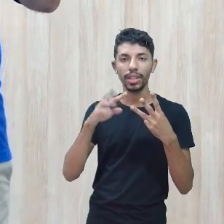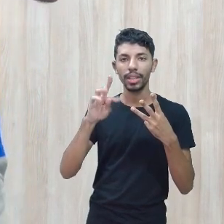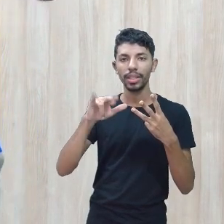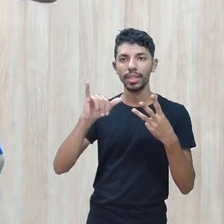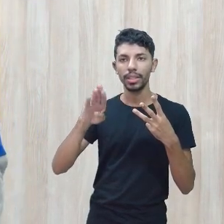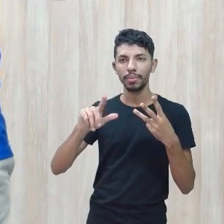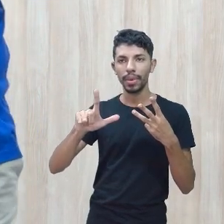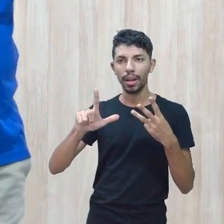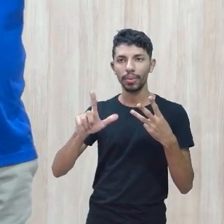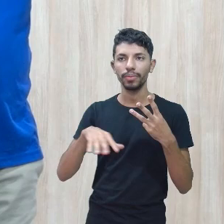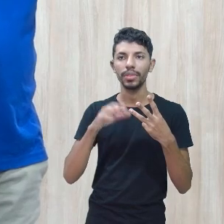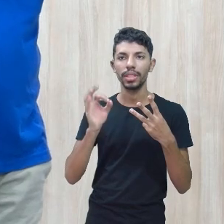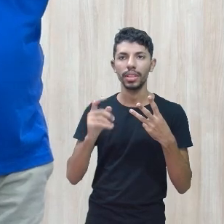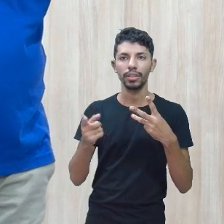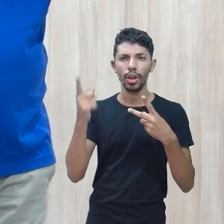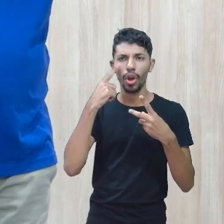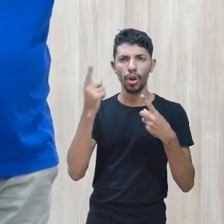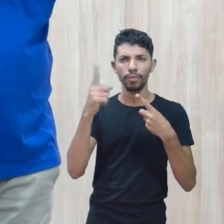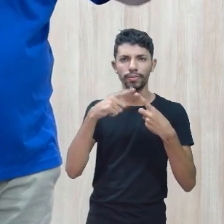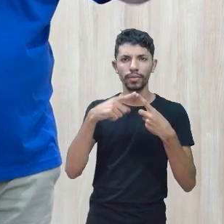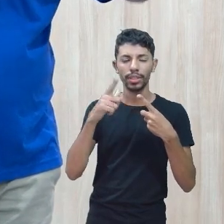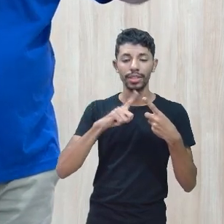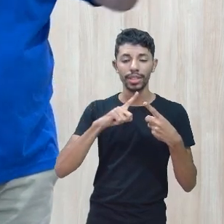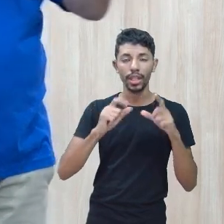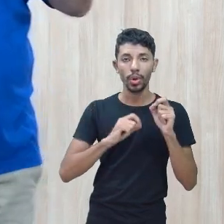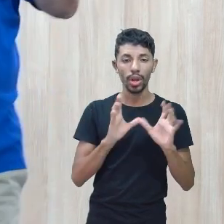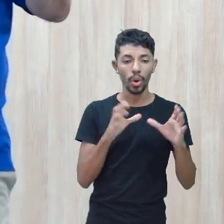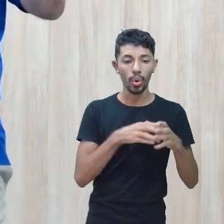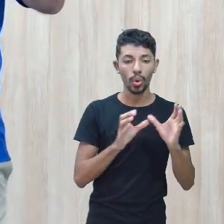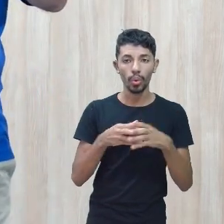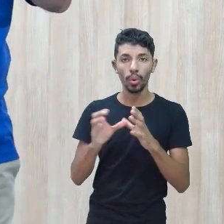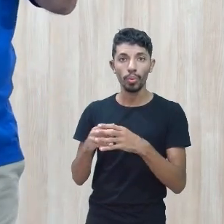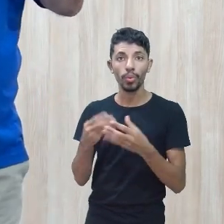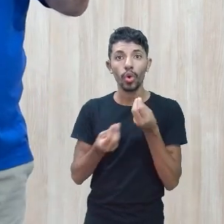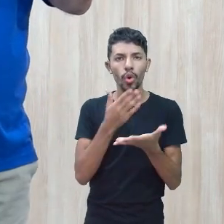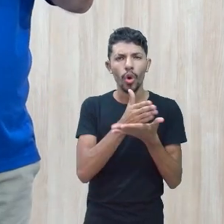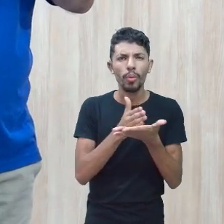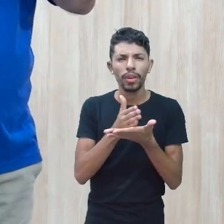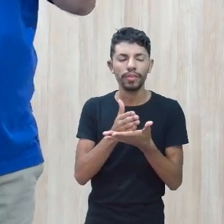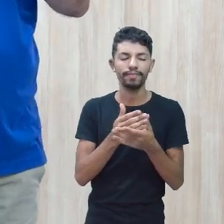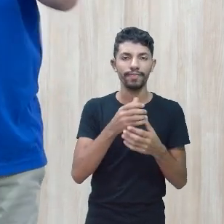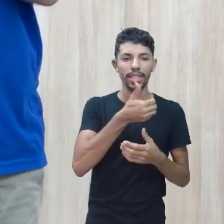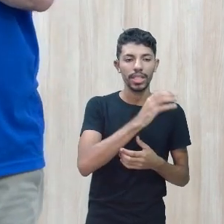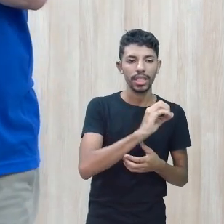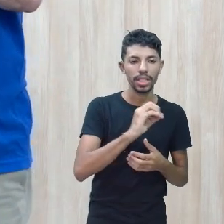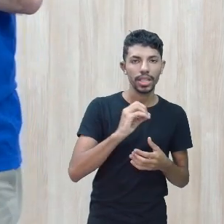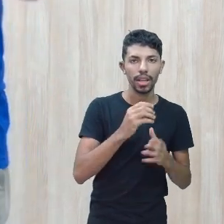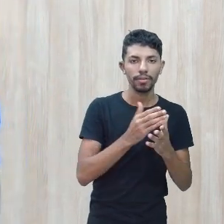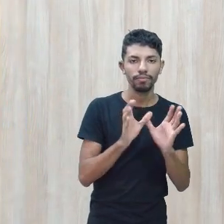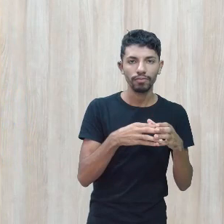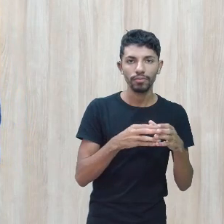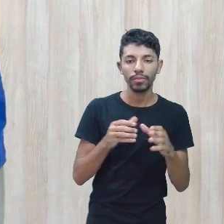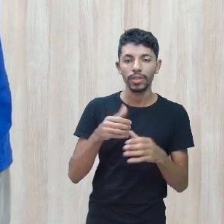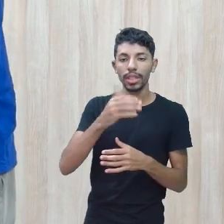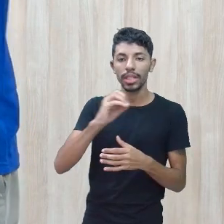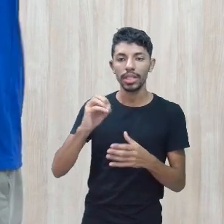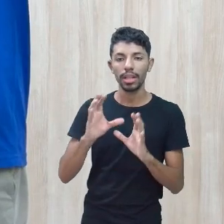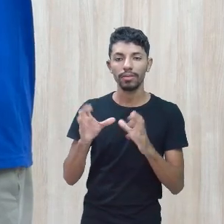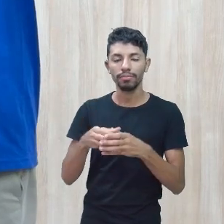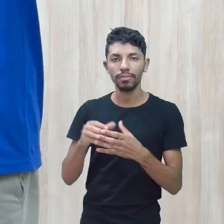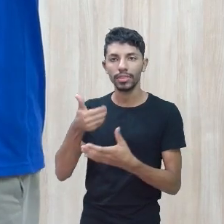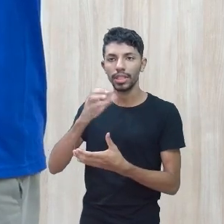exército, né? A centúria porque eram divididos em grupos de 100. Então, o integrante da centúria era o centurião. E existe uma